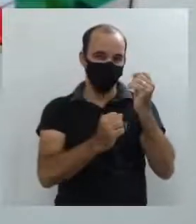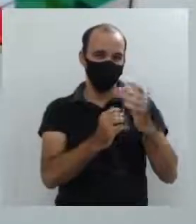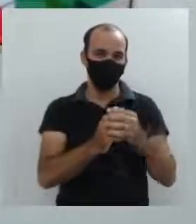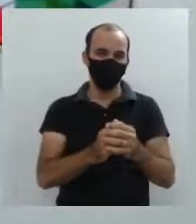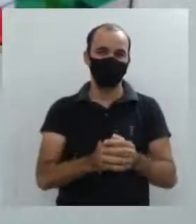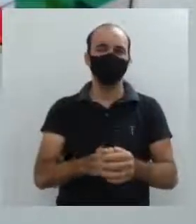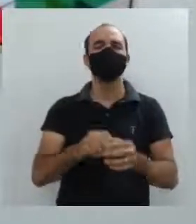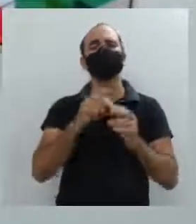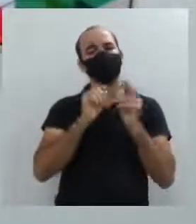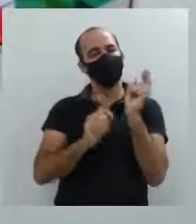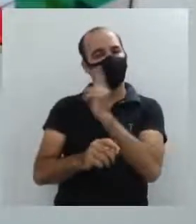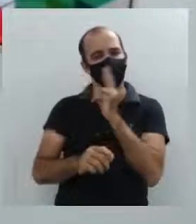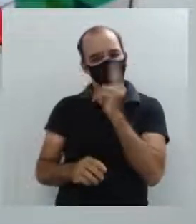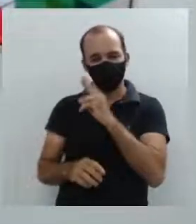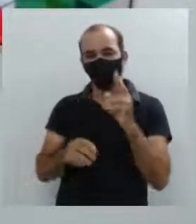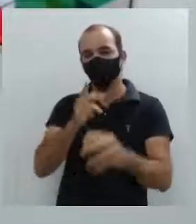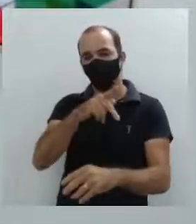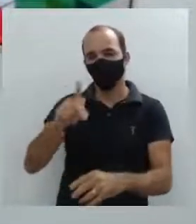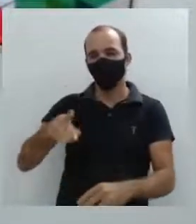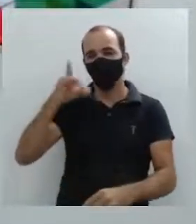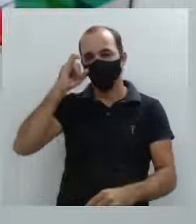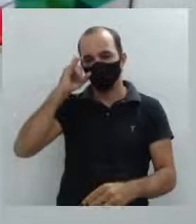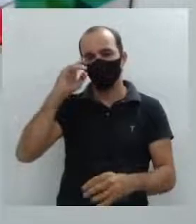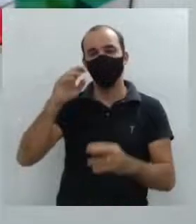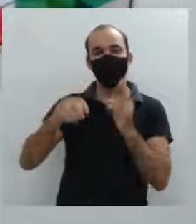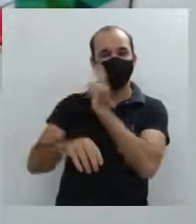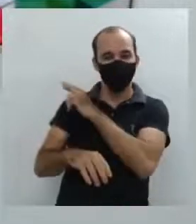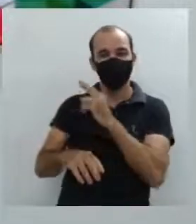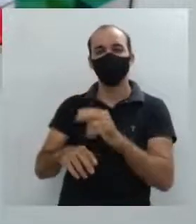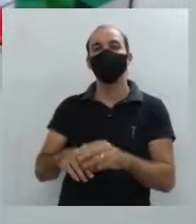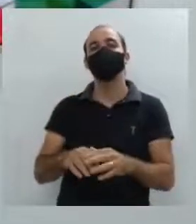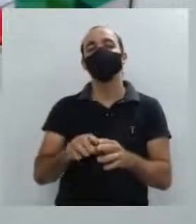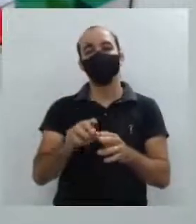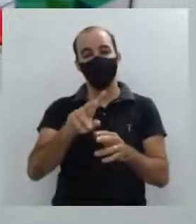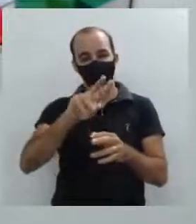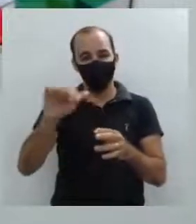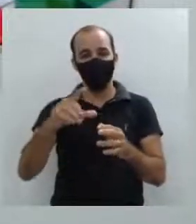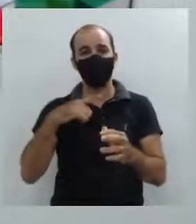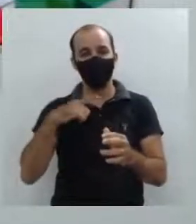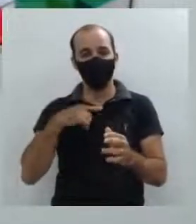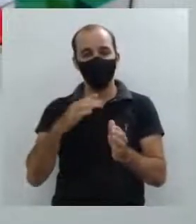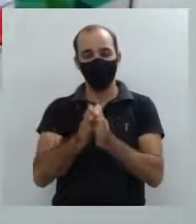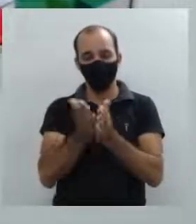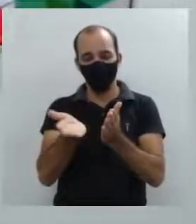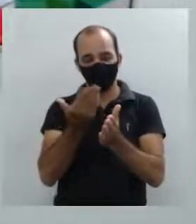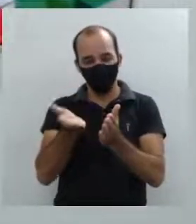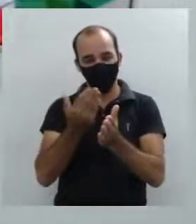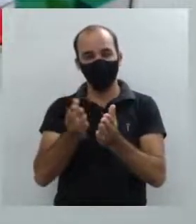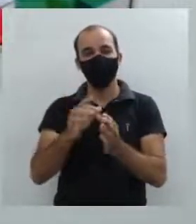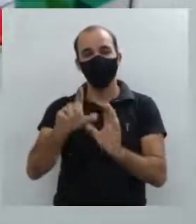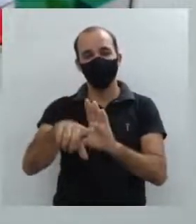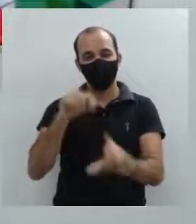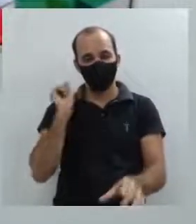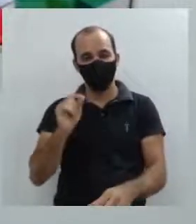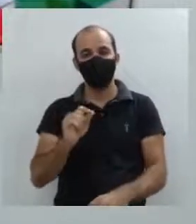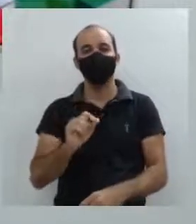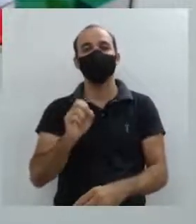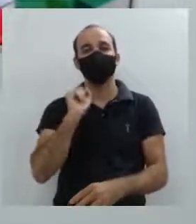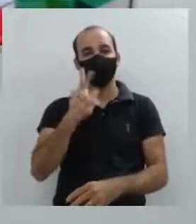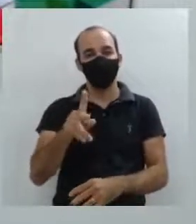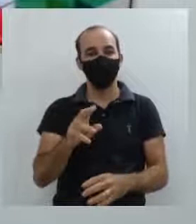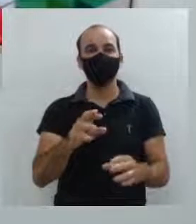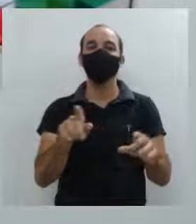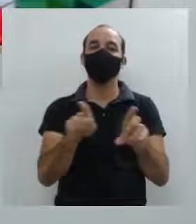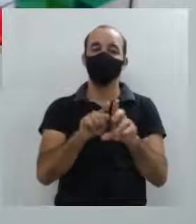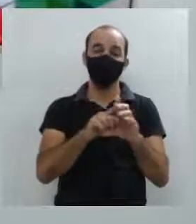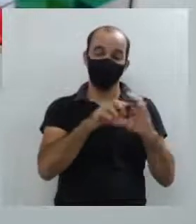@Marconi1977 e lá você dá a resposta para nós, que você vai concorrer a um livro de filosofia. E não deixem